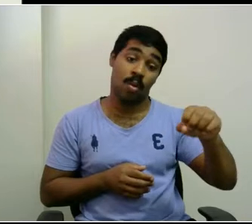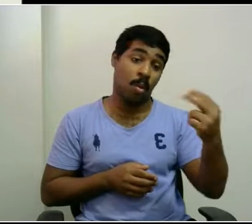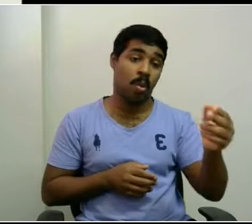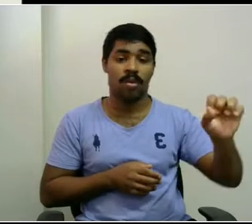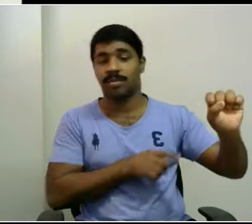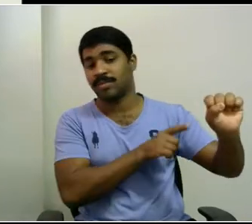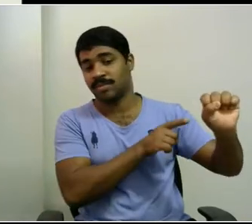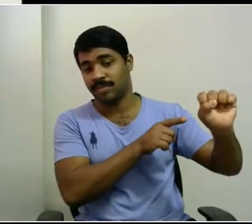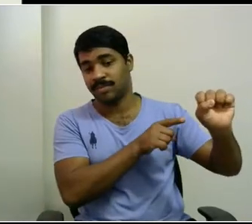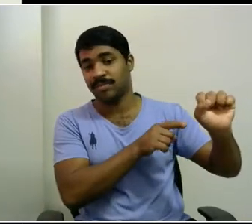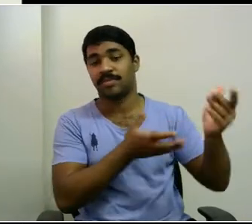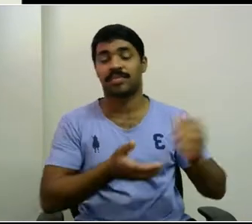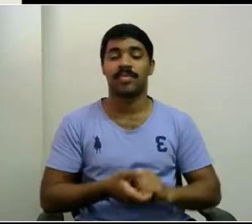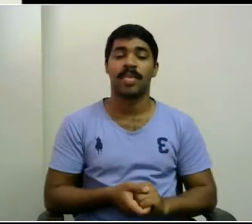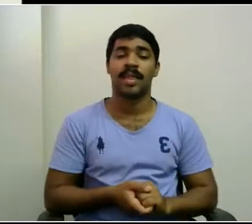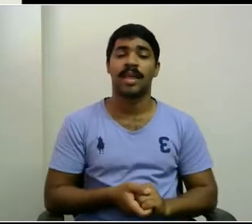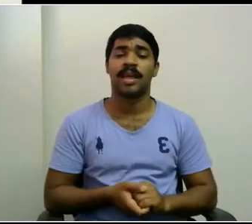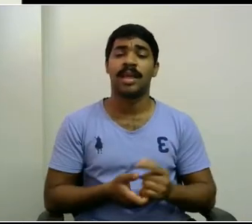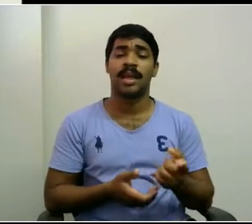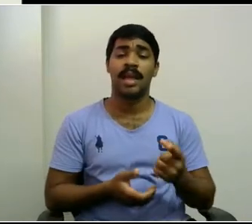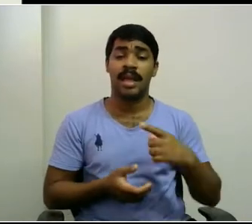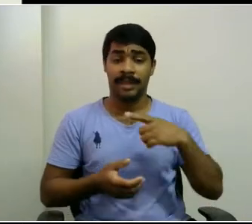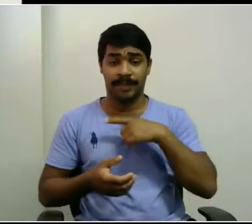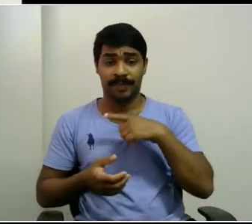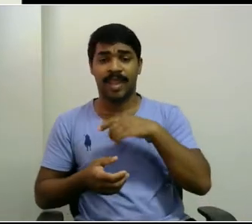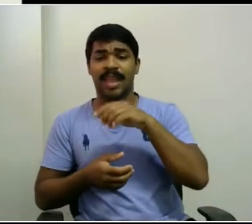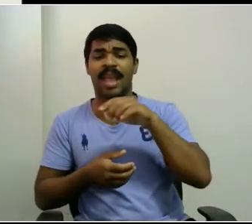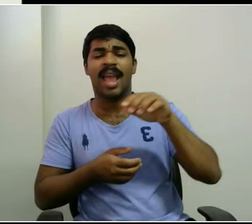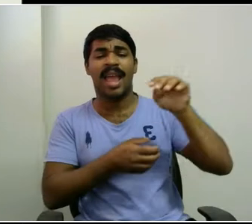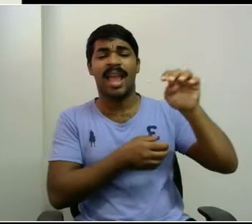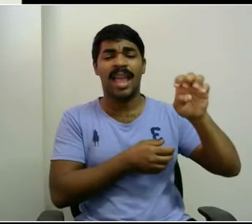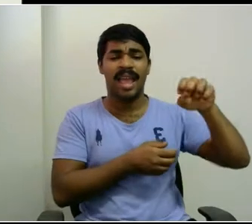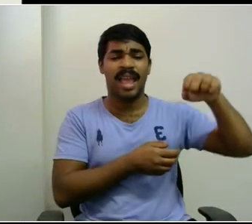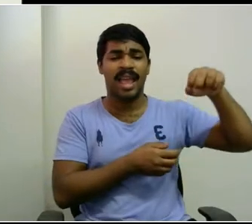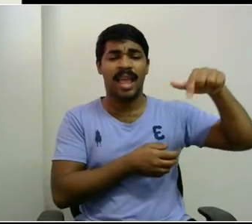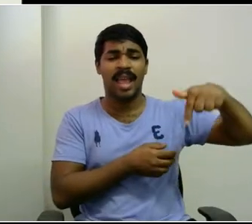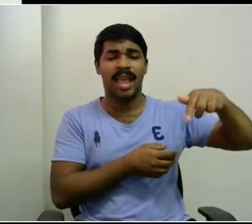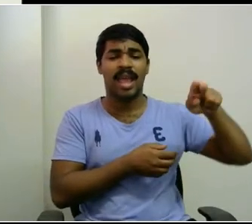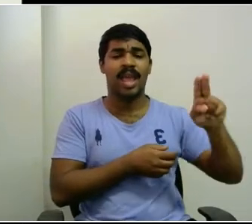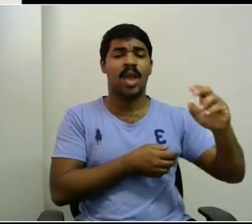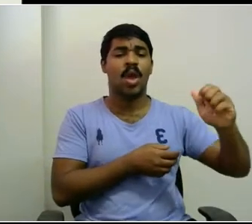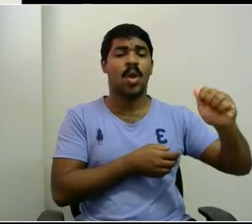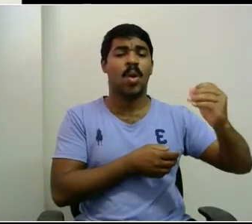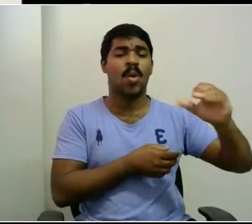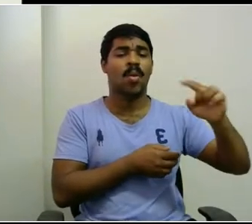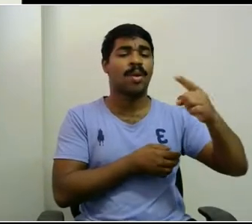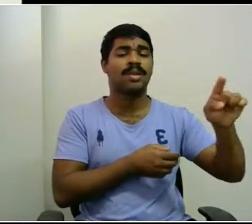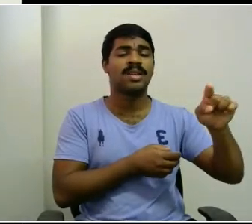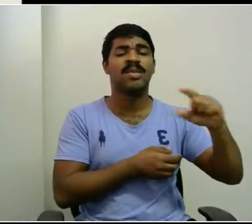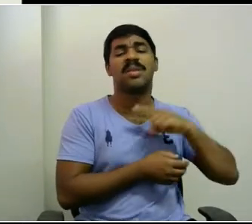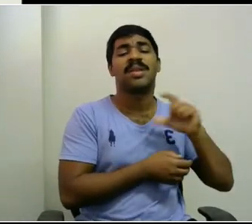igualdade, o sinal de igual. Na equação, a gente tem uma única resposta. A gente está procurando, né, uma única resposta, uma resposta